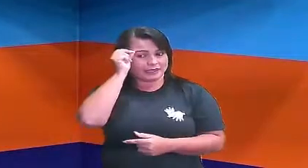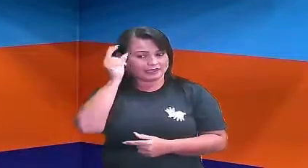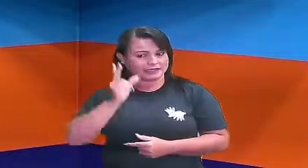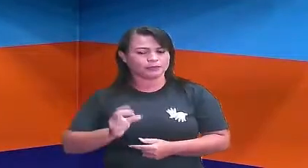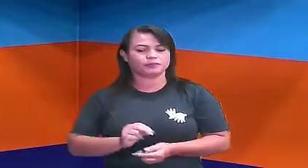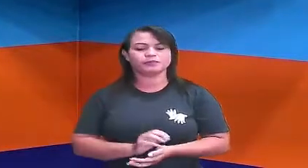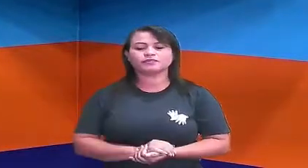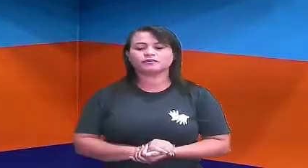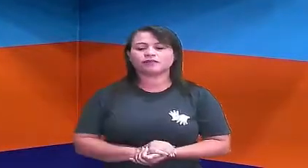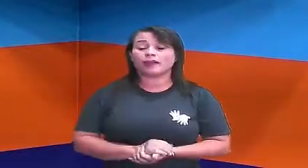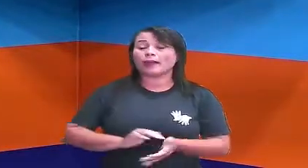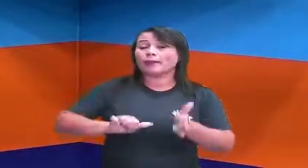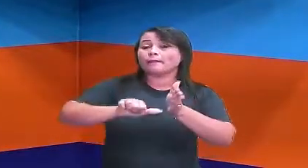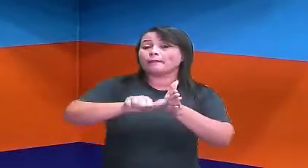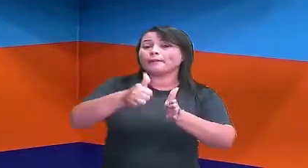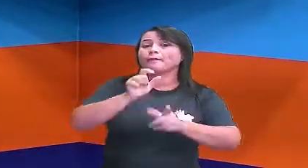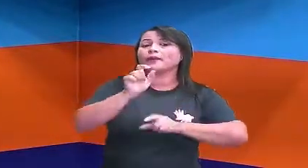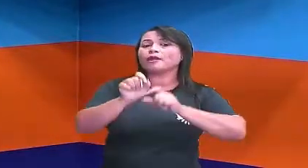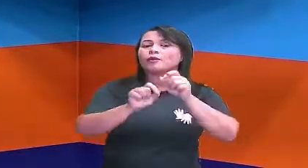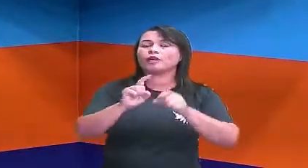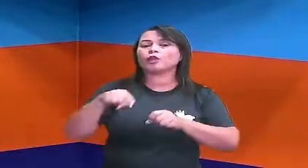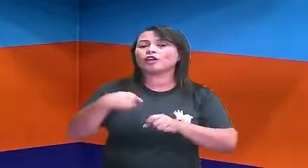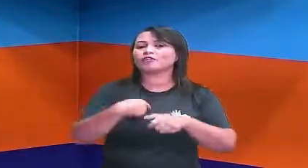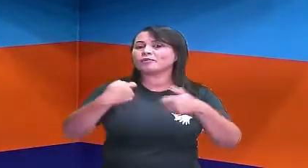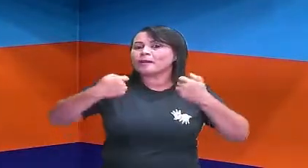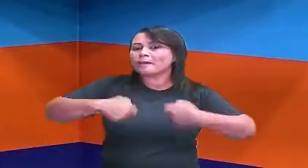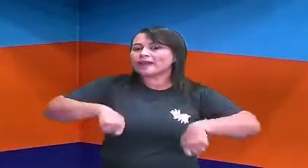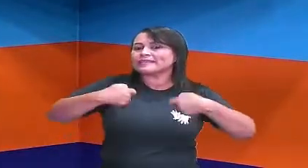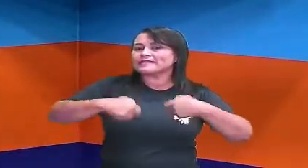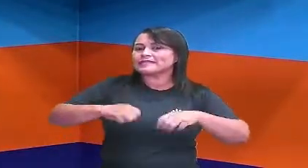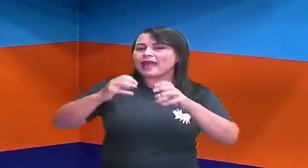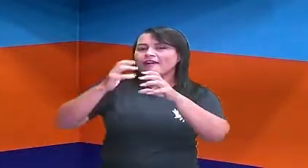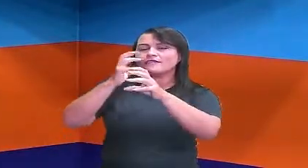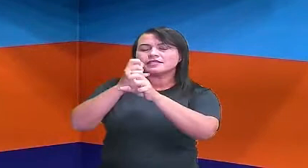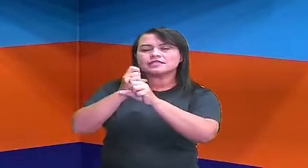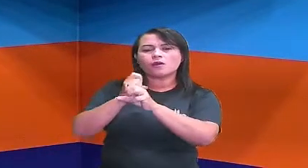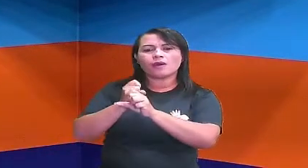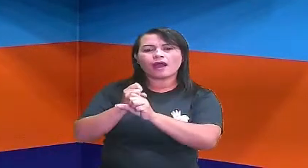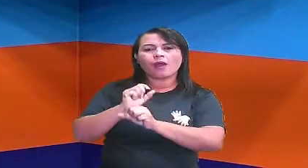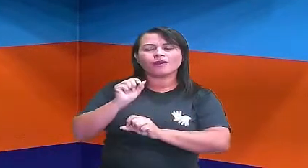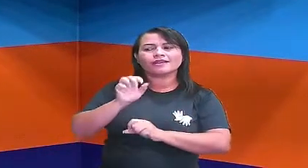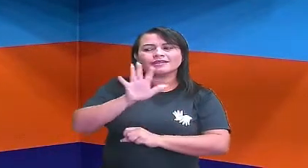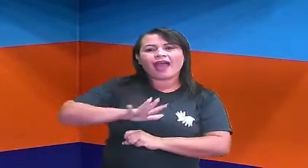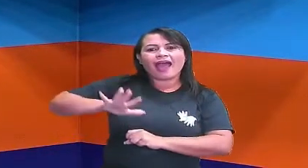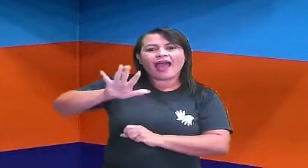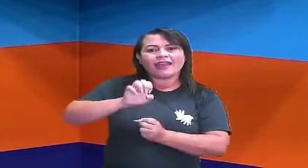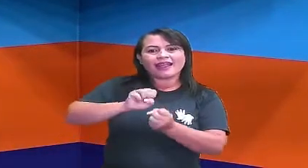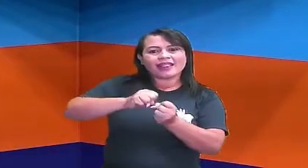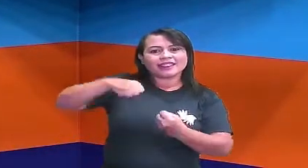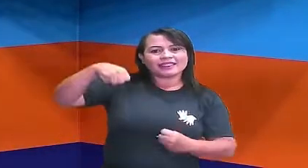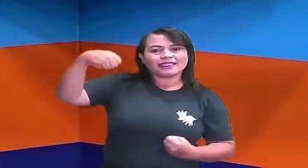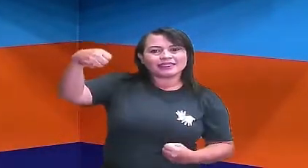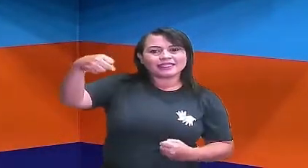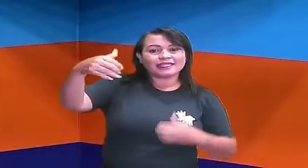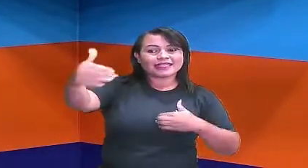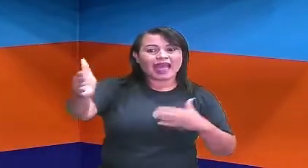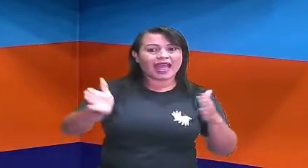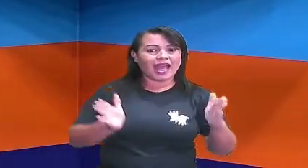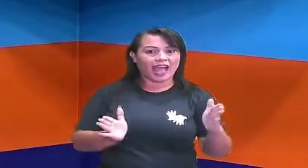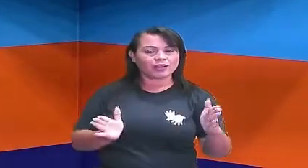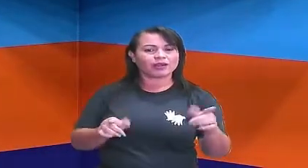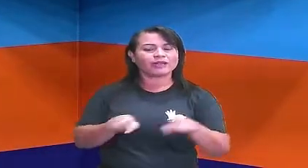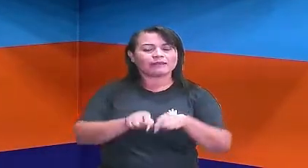aí. Primeiramente, a gente vai precisar fazer o cálculo da área da cartolina e a área de